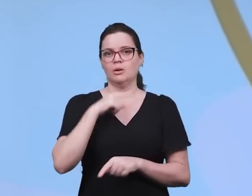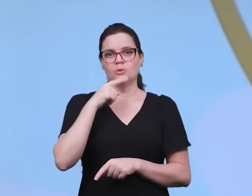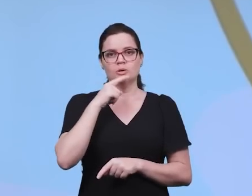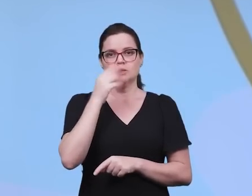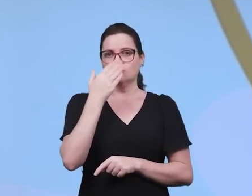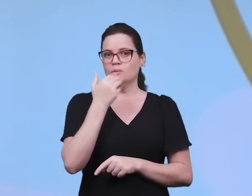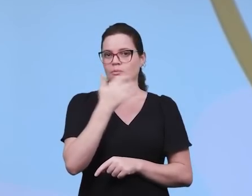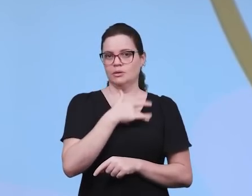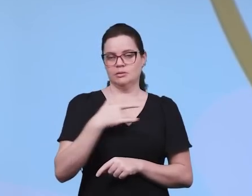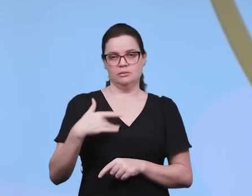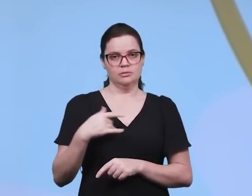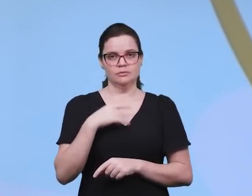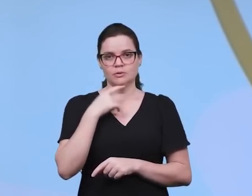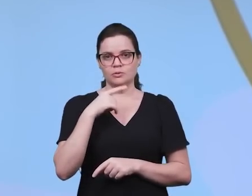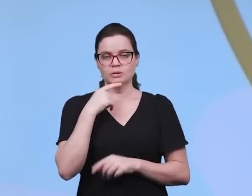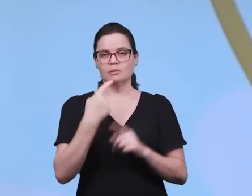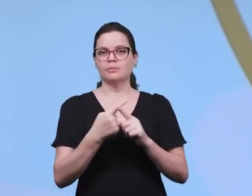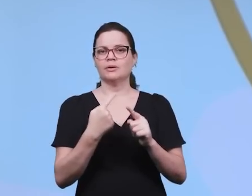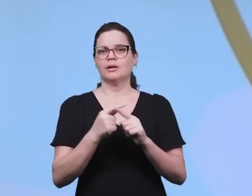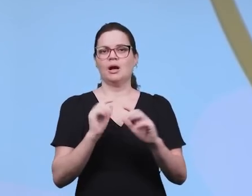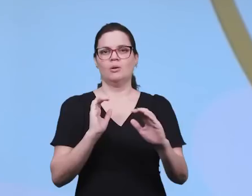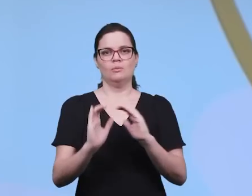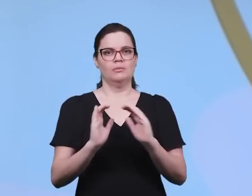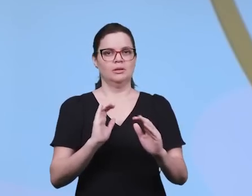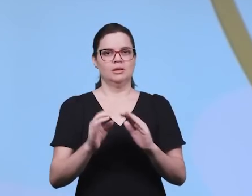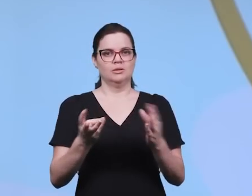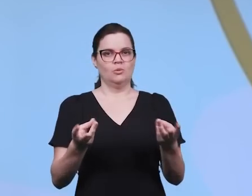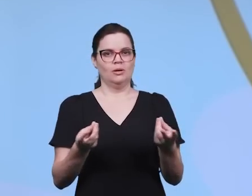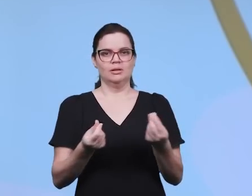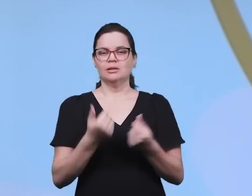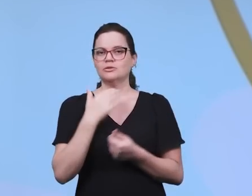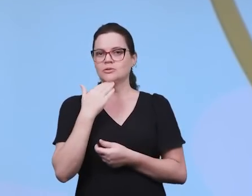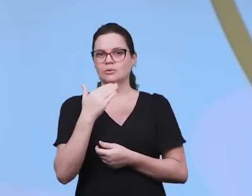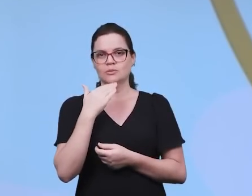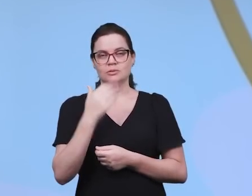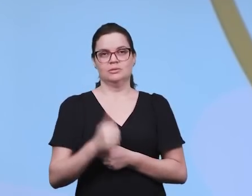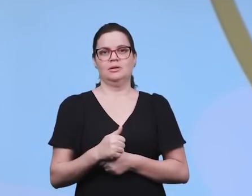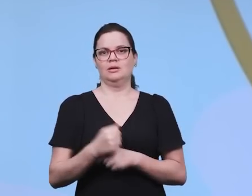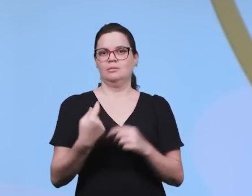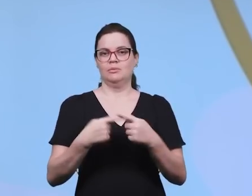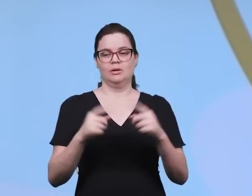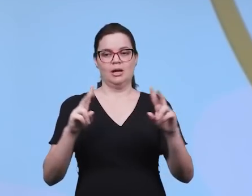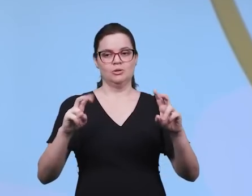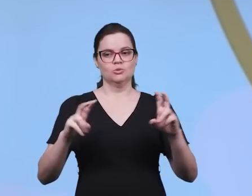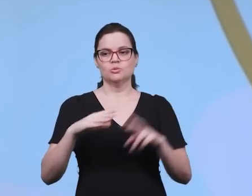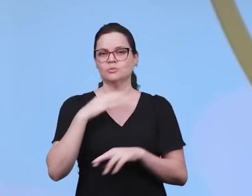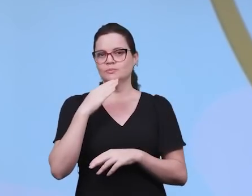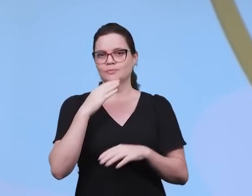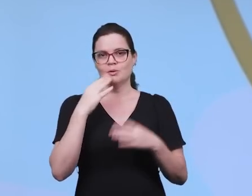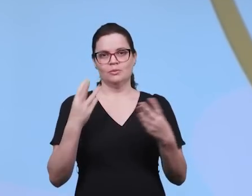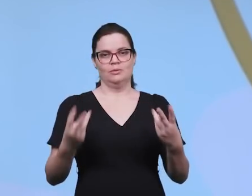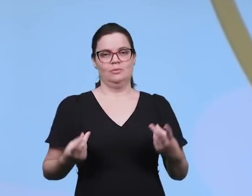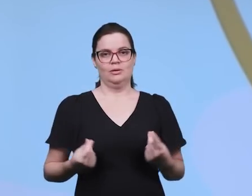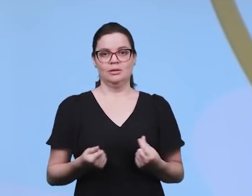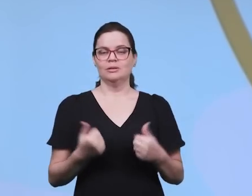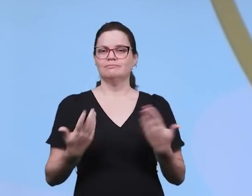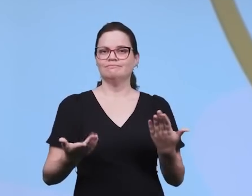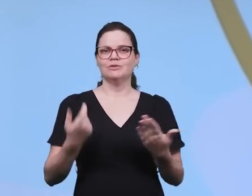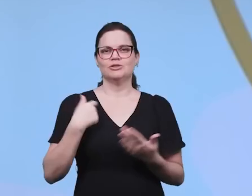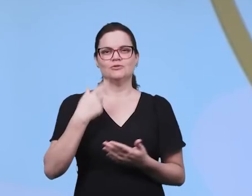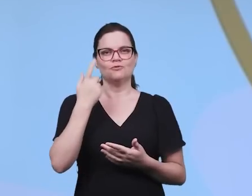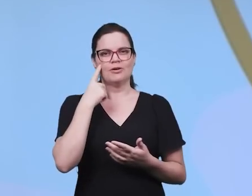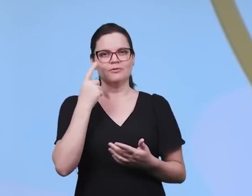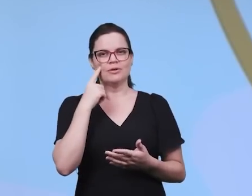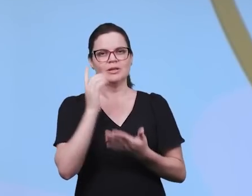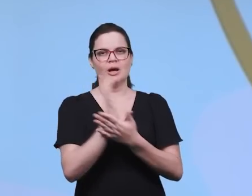saudável, não conseguem fazer com que a comunicação seja de qualidade, com os assuntos de qualidade. E aí a gente vai encontrando